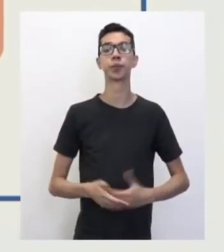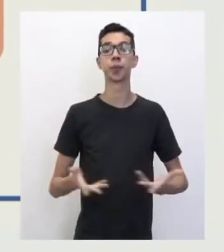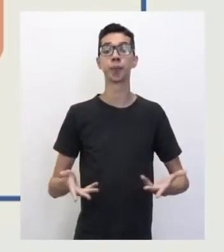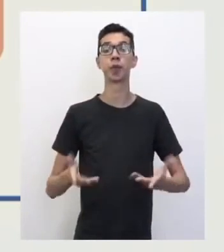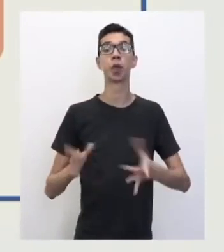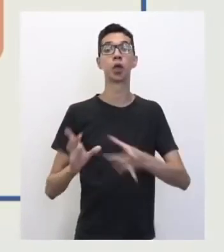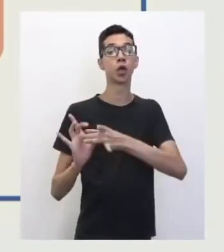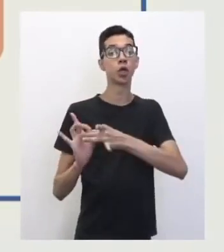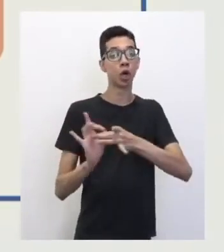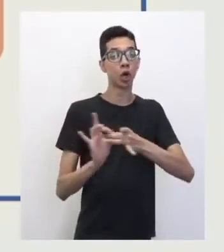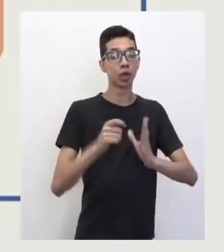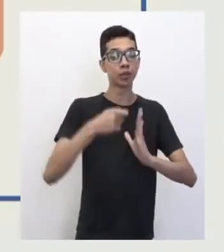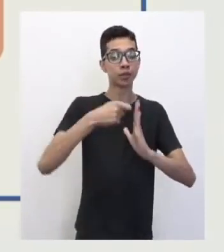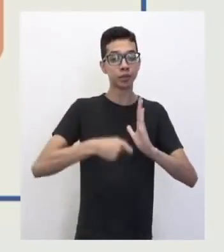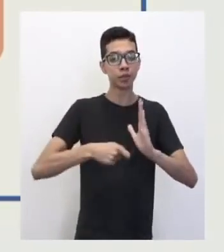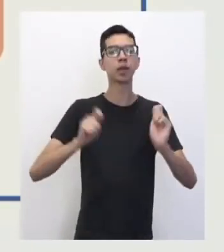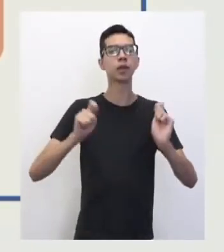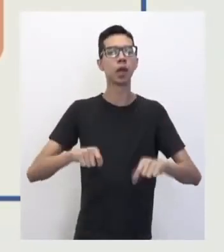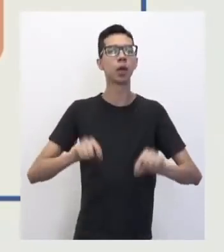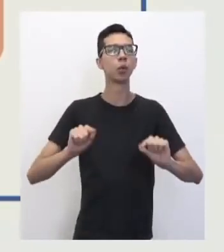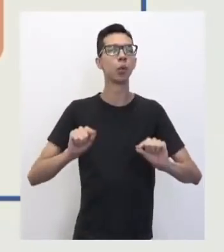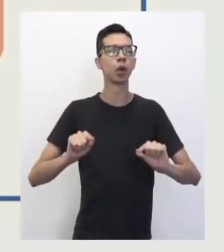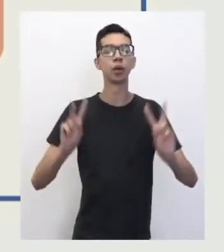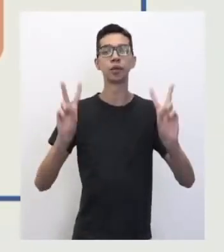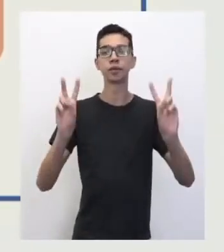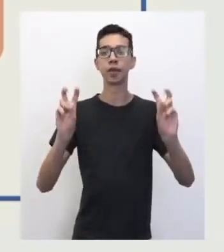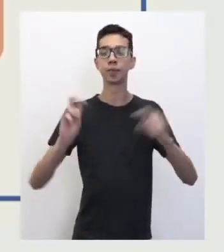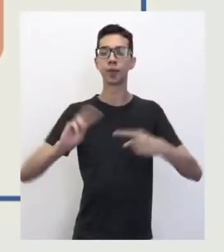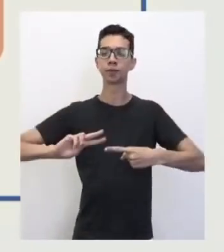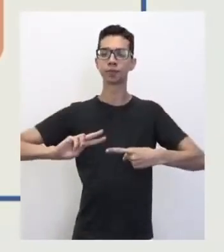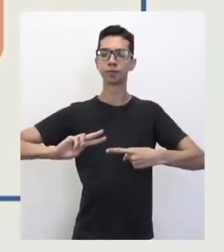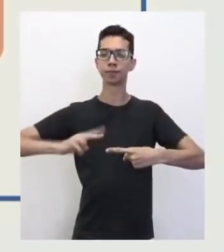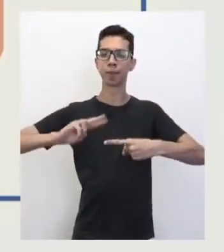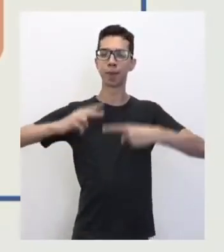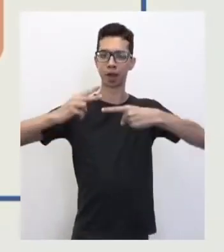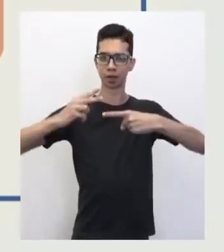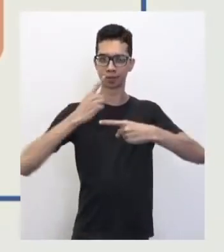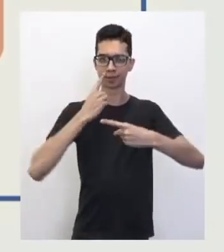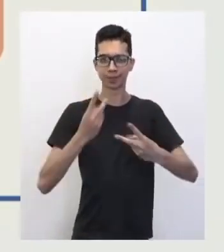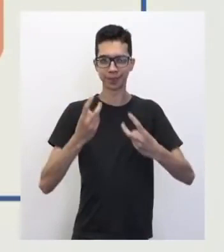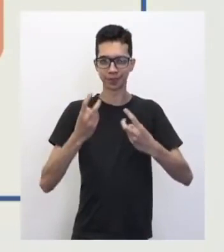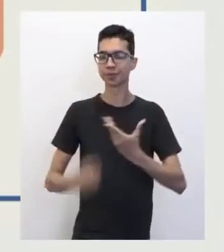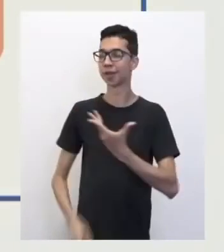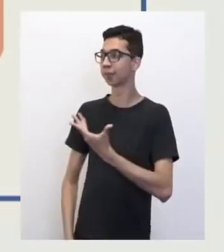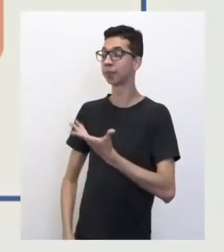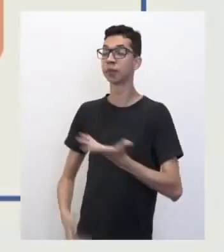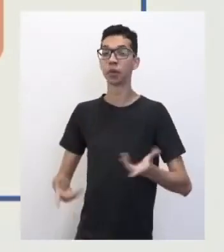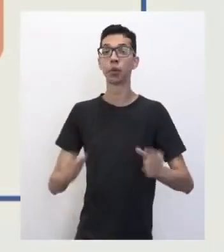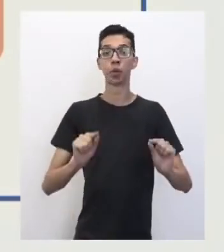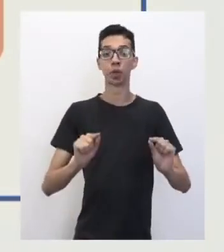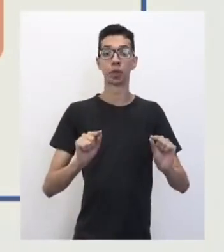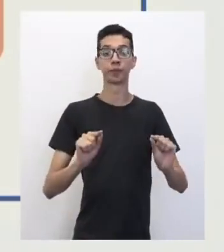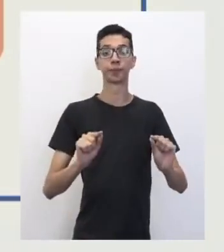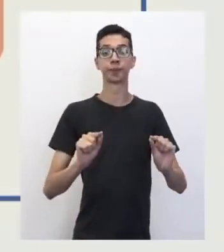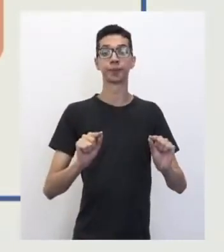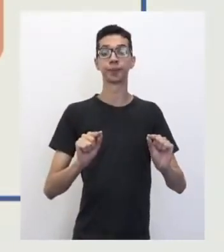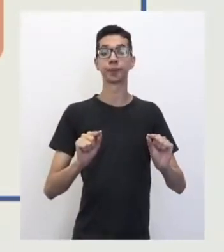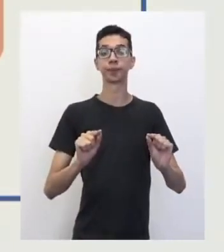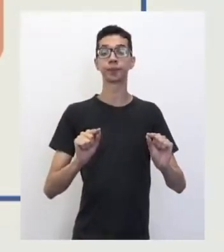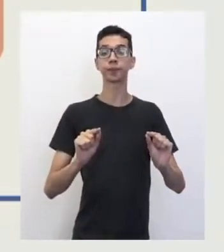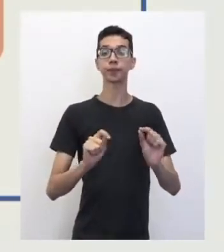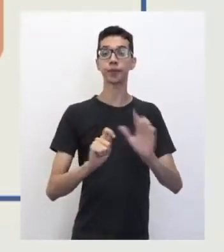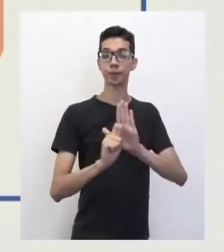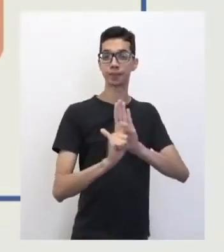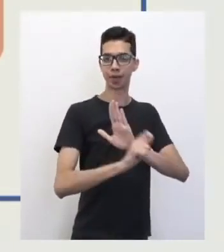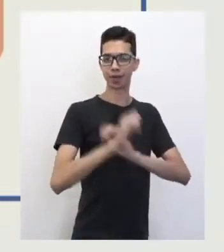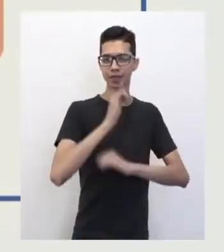a progressão temática. Vejam que é um avanço, né? Então os marcadores tornam meu texto coeso e a